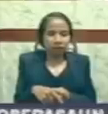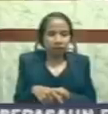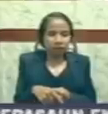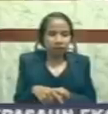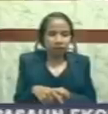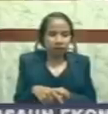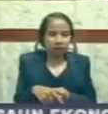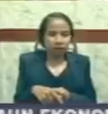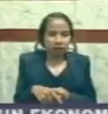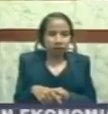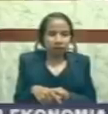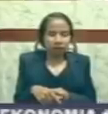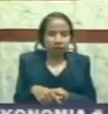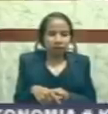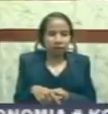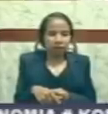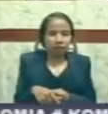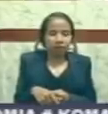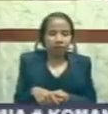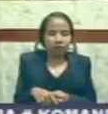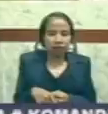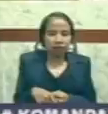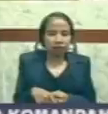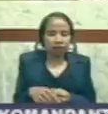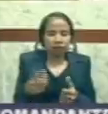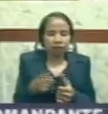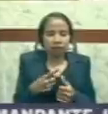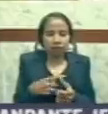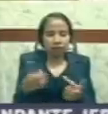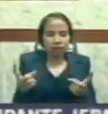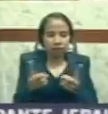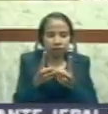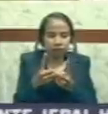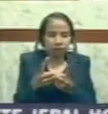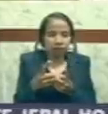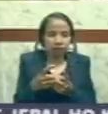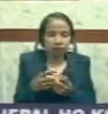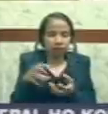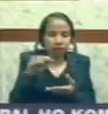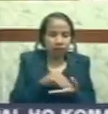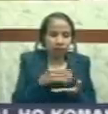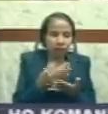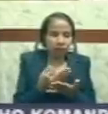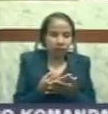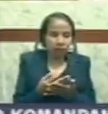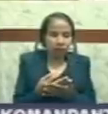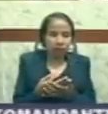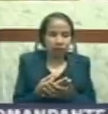a proposta e ter russo que vai também na primeira vez acontece sistema adapta sistema e alocação orçamento para o programa